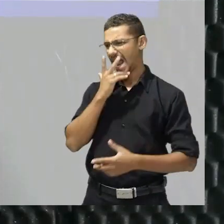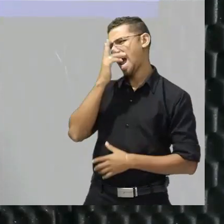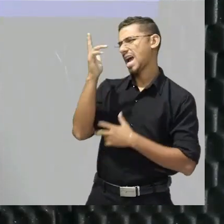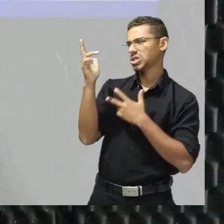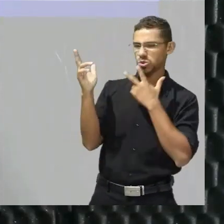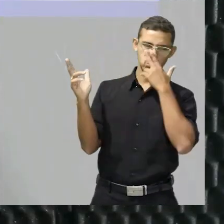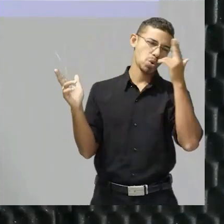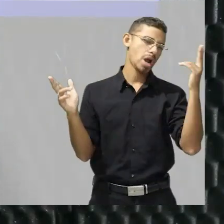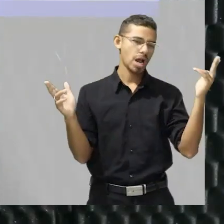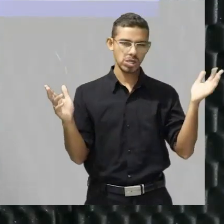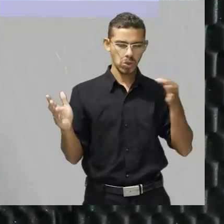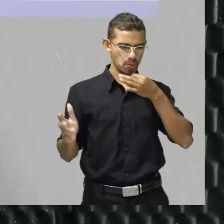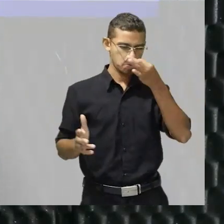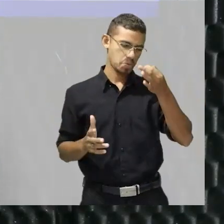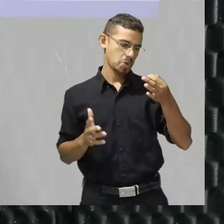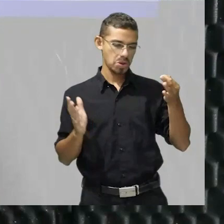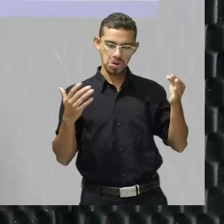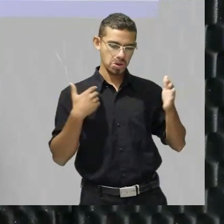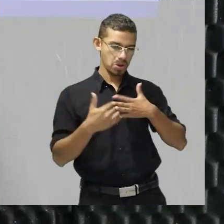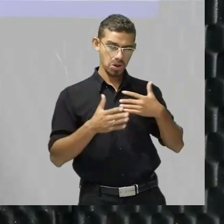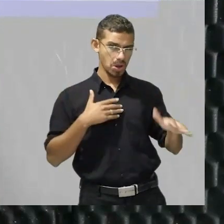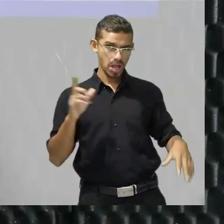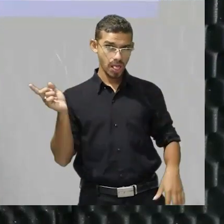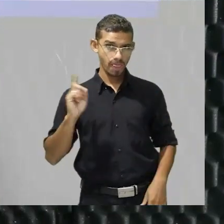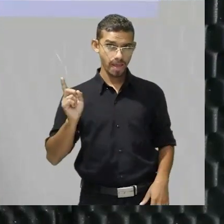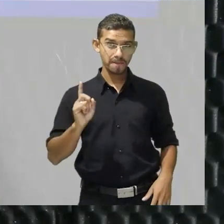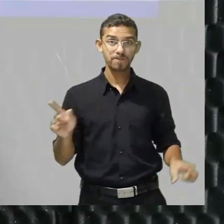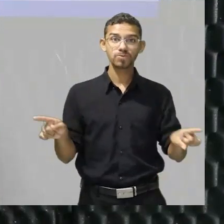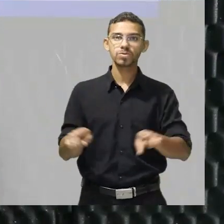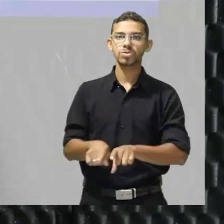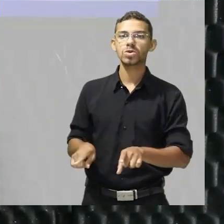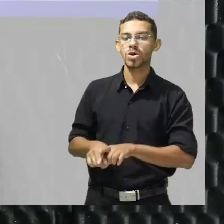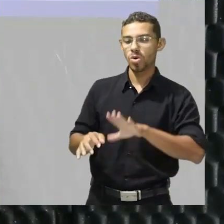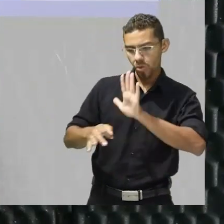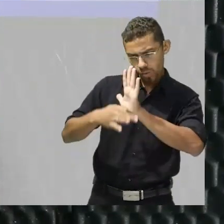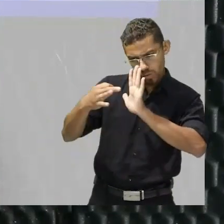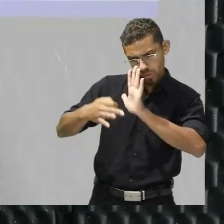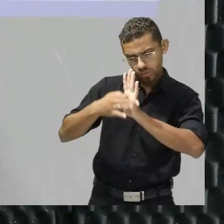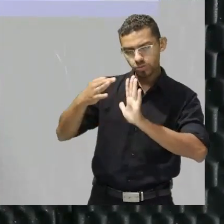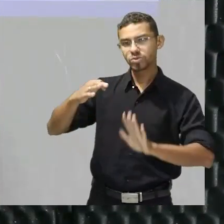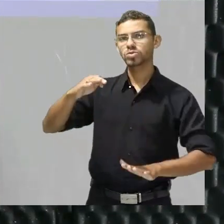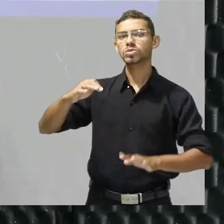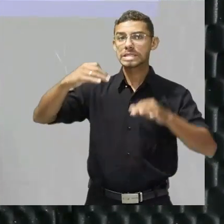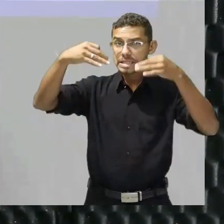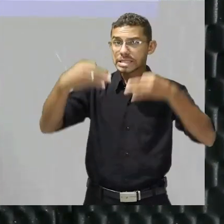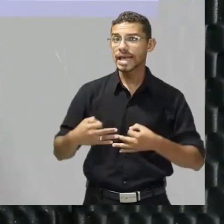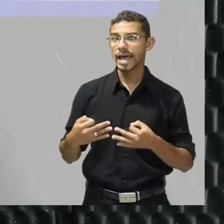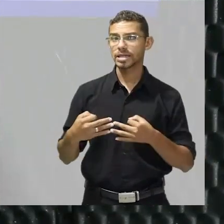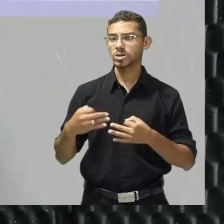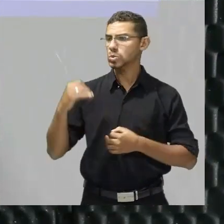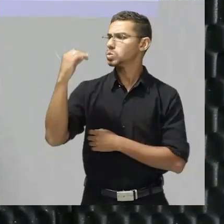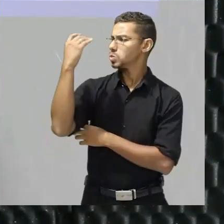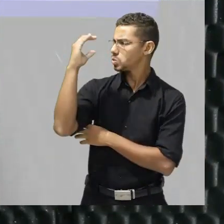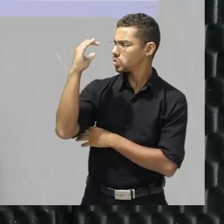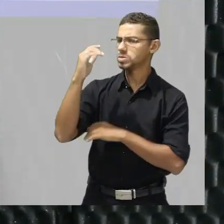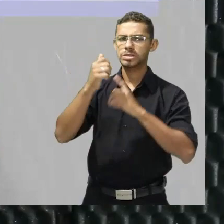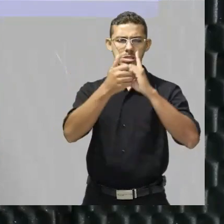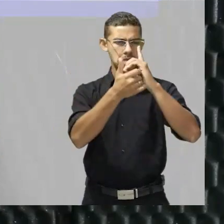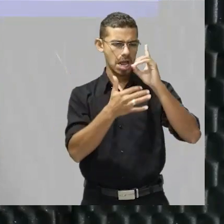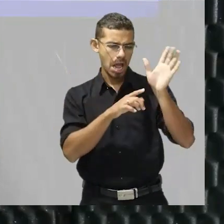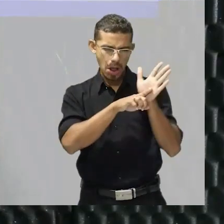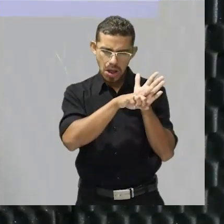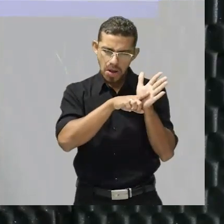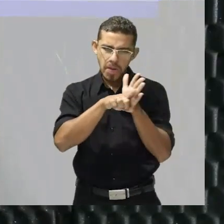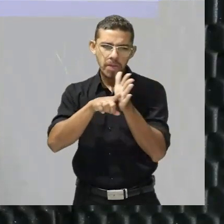através de opiniões Não nós vamos defender através de uma argumentação concisa através de dados